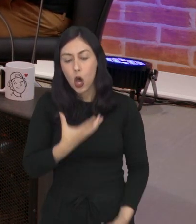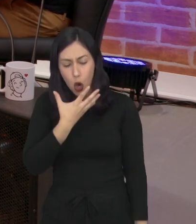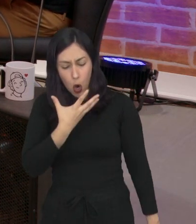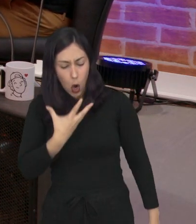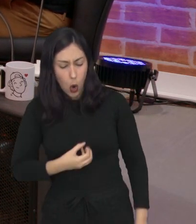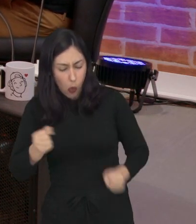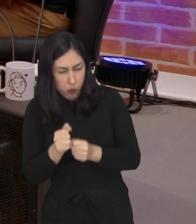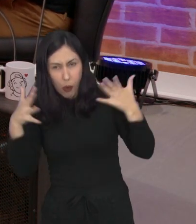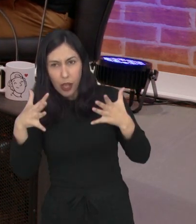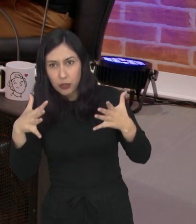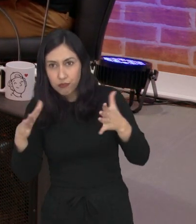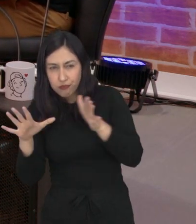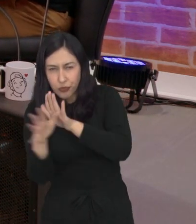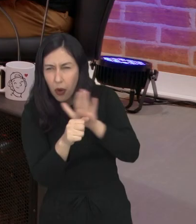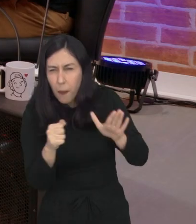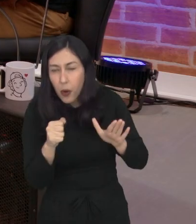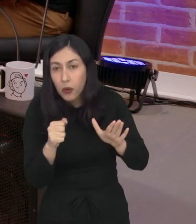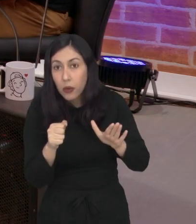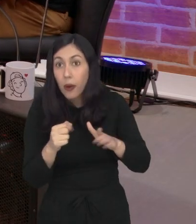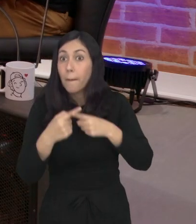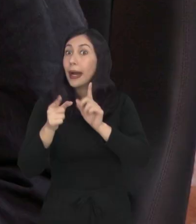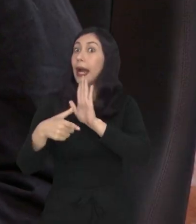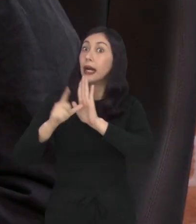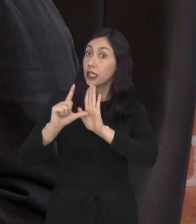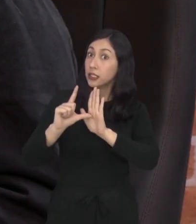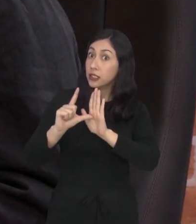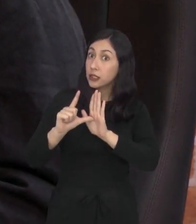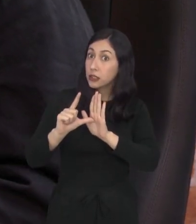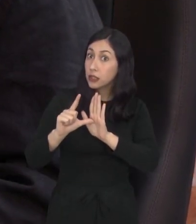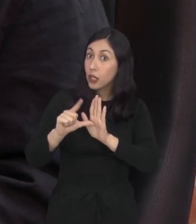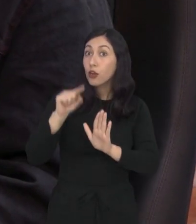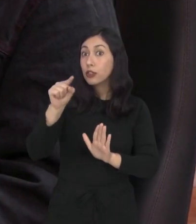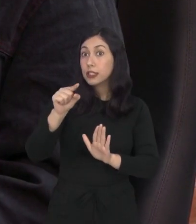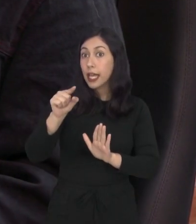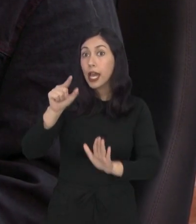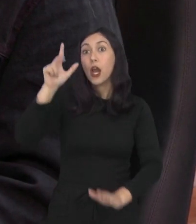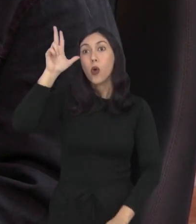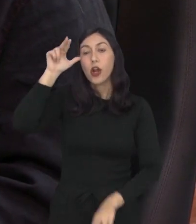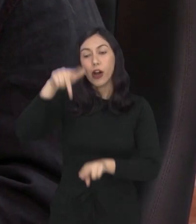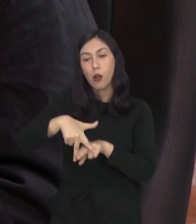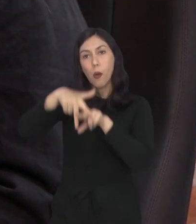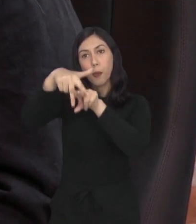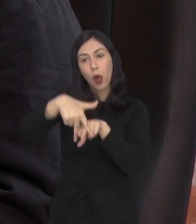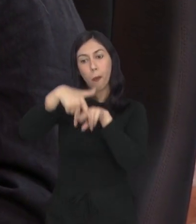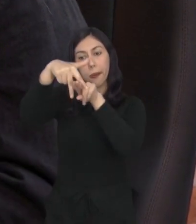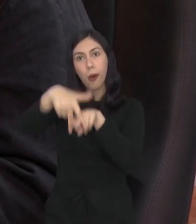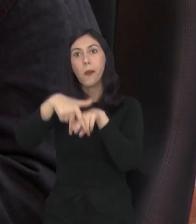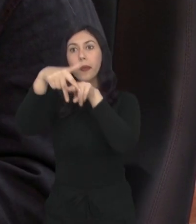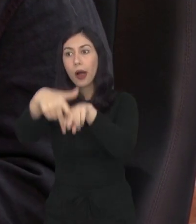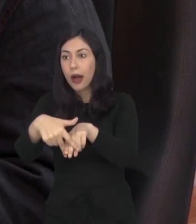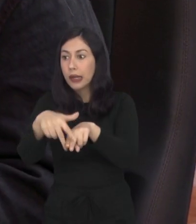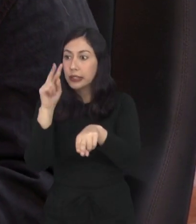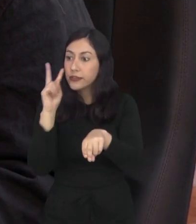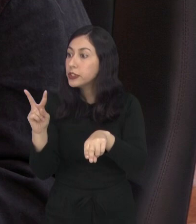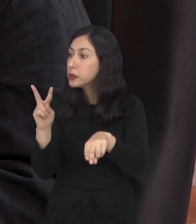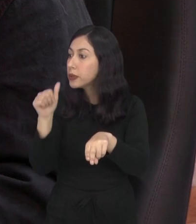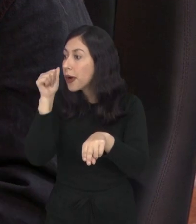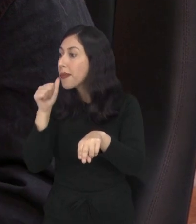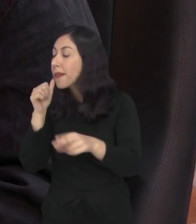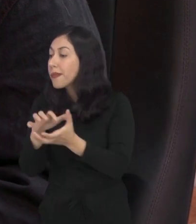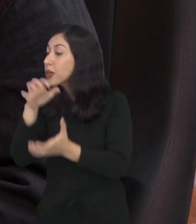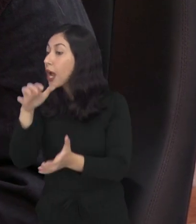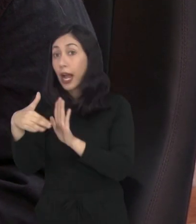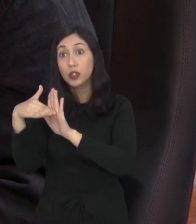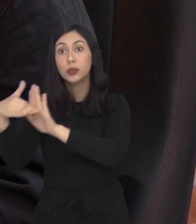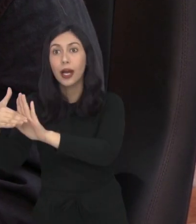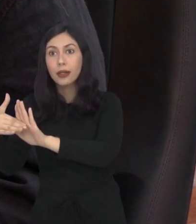beleza, mas eu quero antes atropelar uma pessoa com um cavalo. Quero primeiro ir até aquele lugar para ajudar aquela velhinha. Você vai escolher. E eu vou sempre